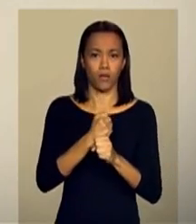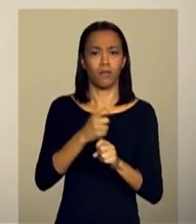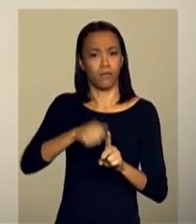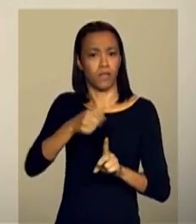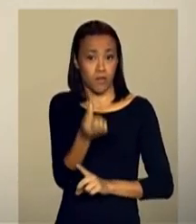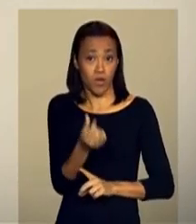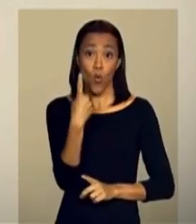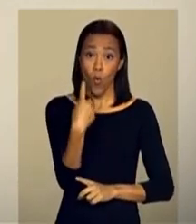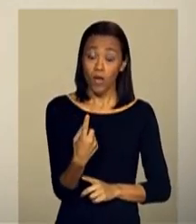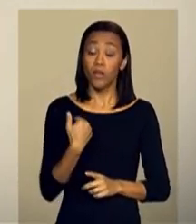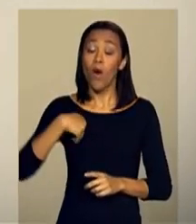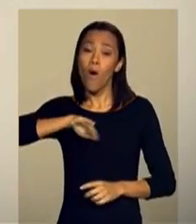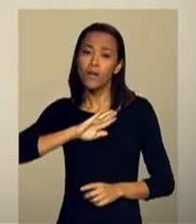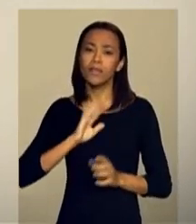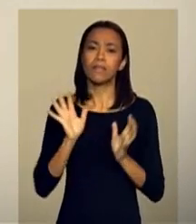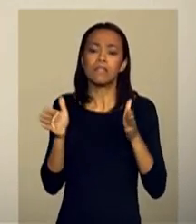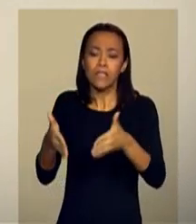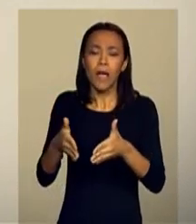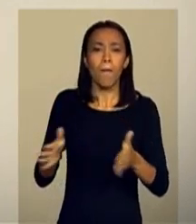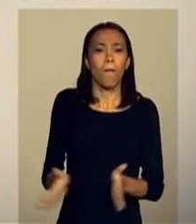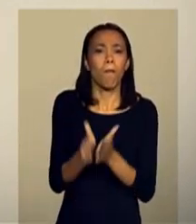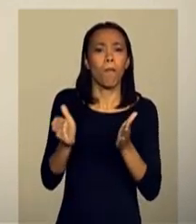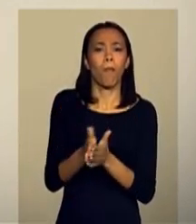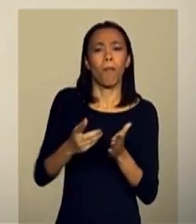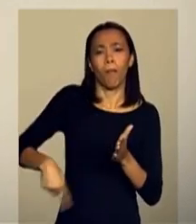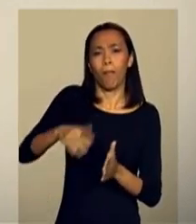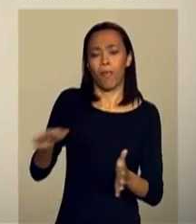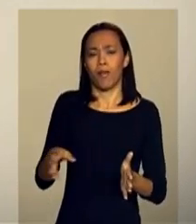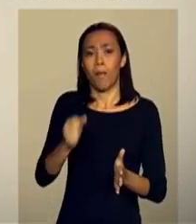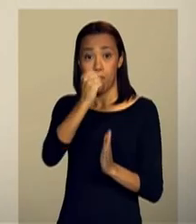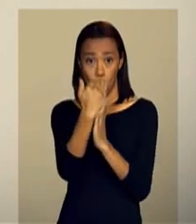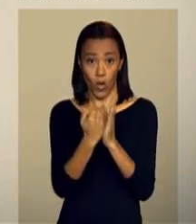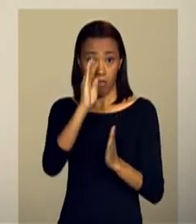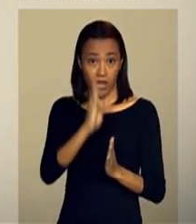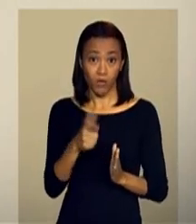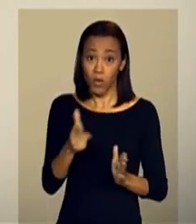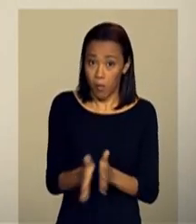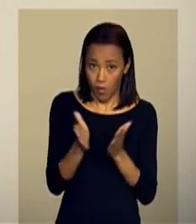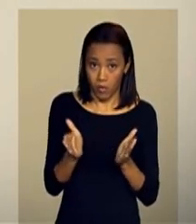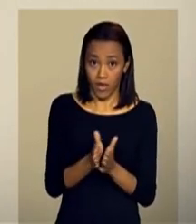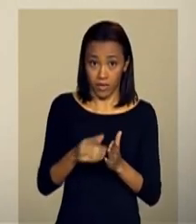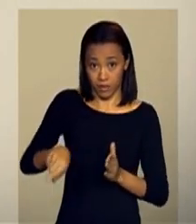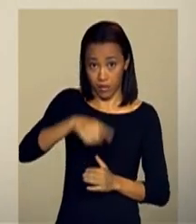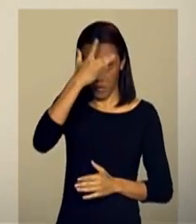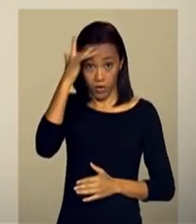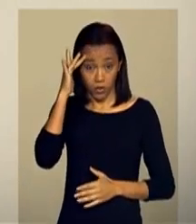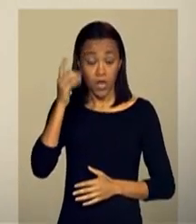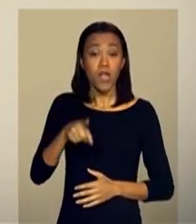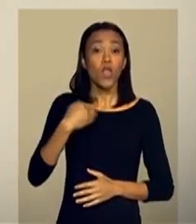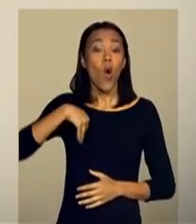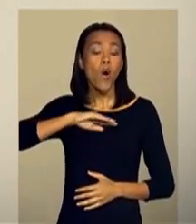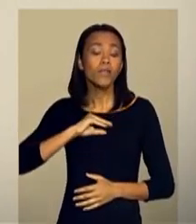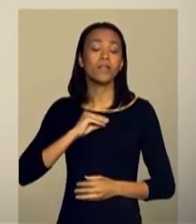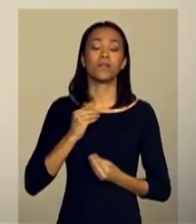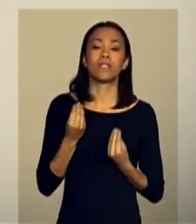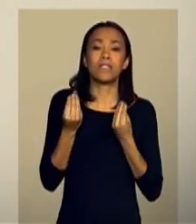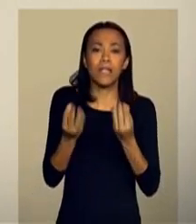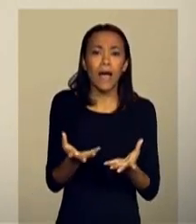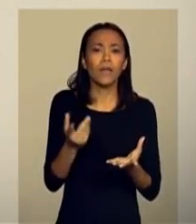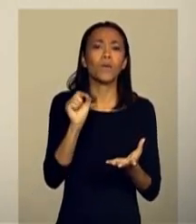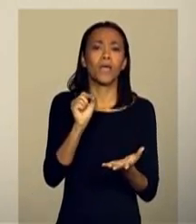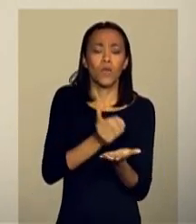reservamos para a população beneficiada pelo programa Brasil sem miséria. Reservamos como uma forma